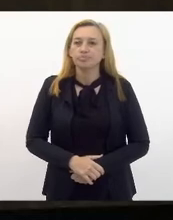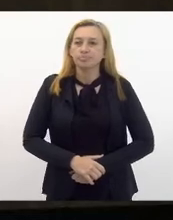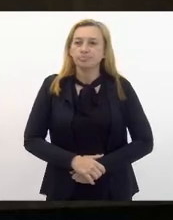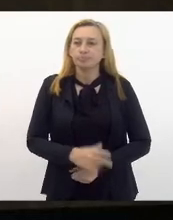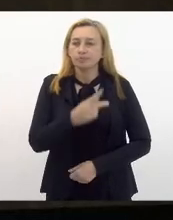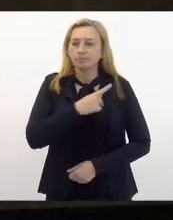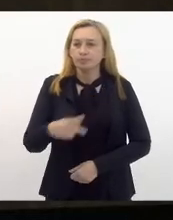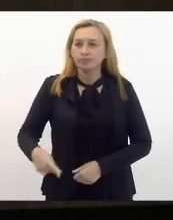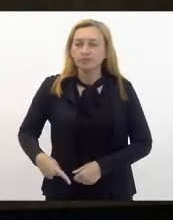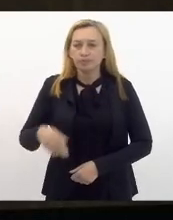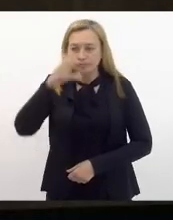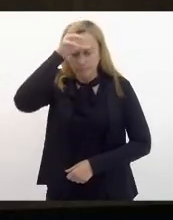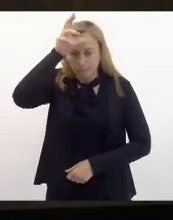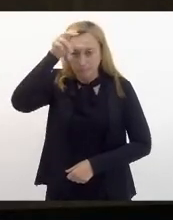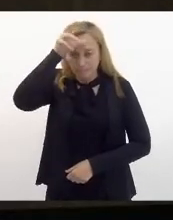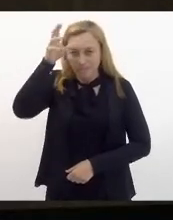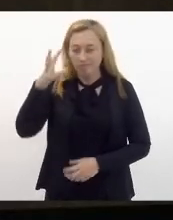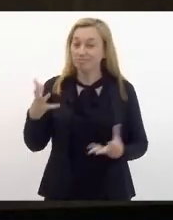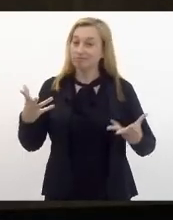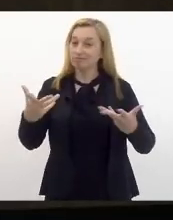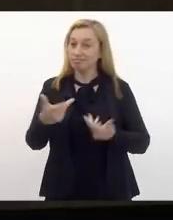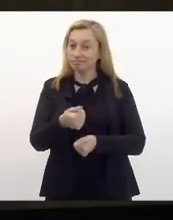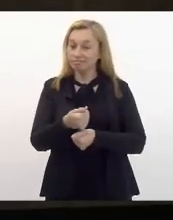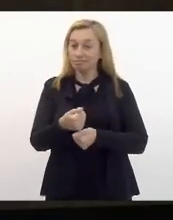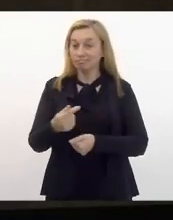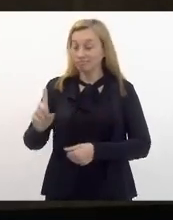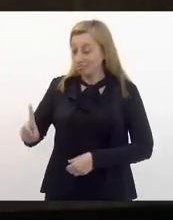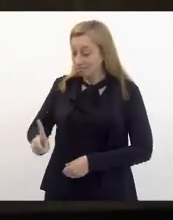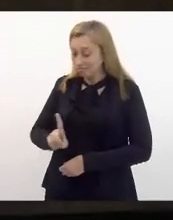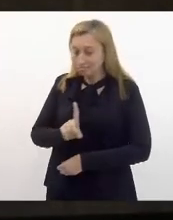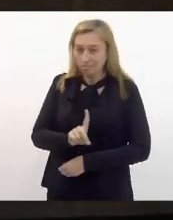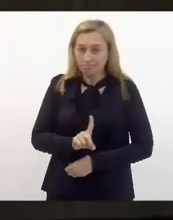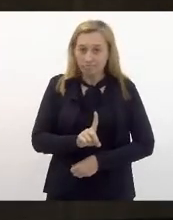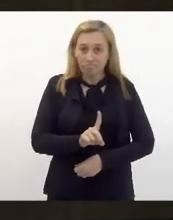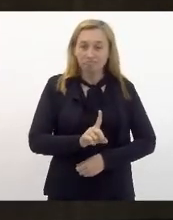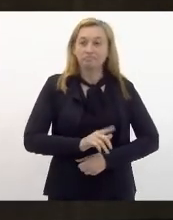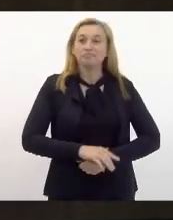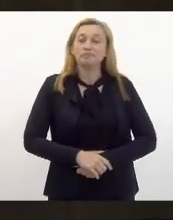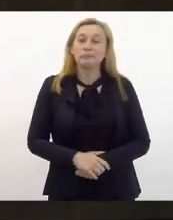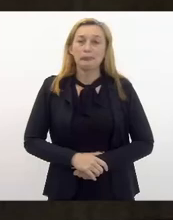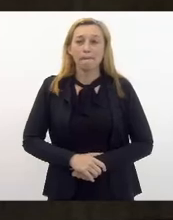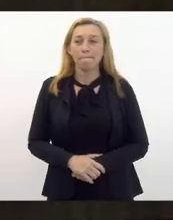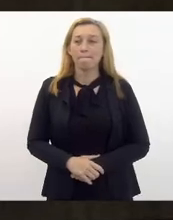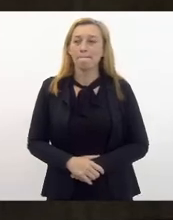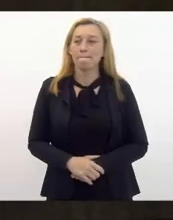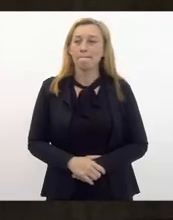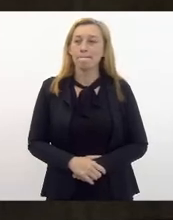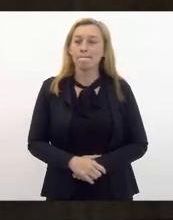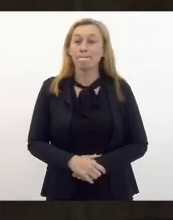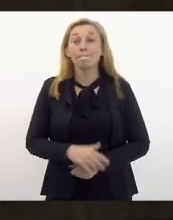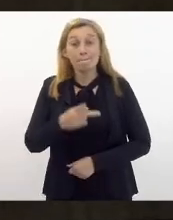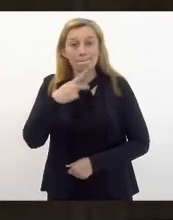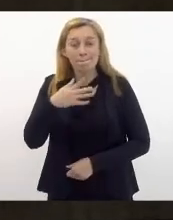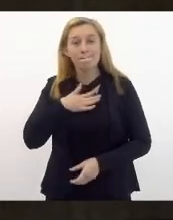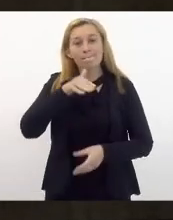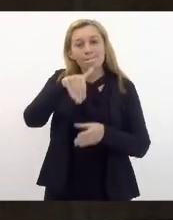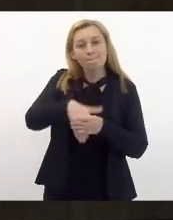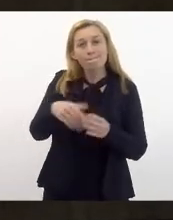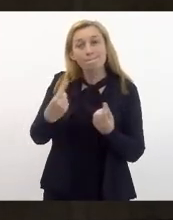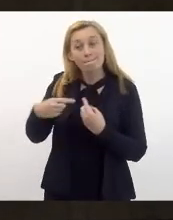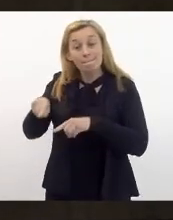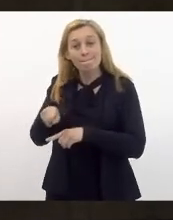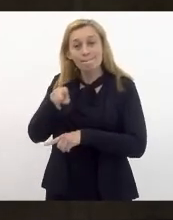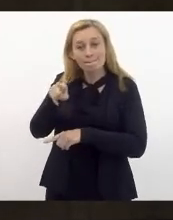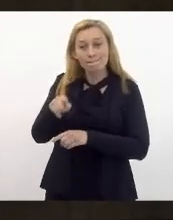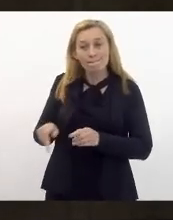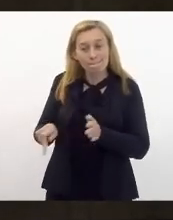Presidente Azul caríssima presidentes vem aqui é manifestar meu voto contrário